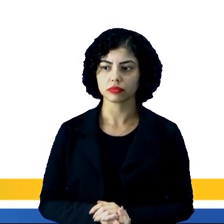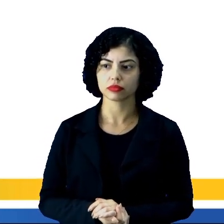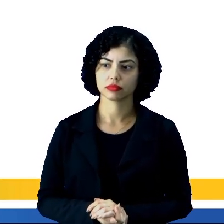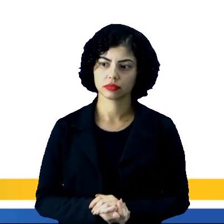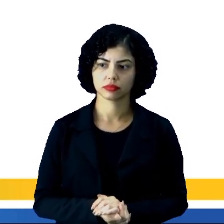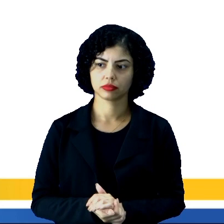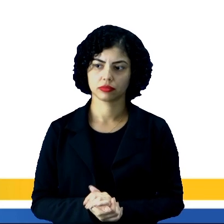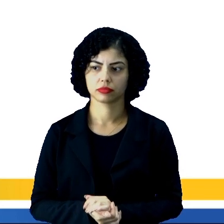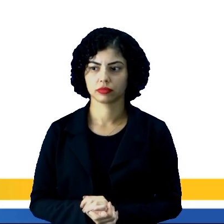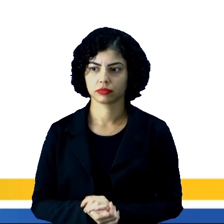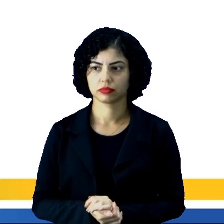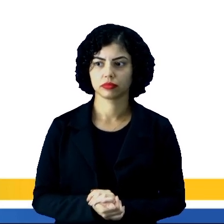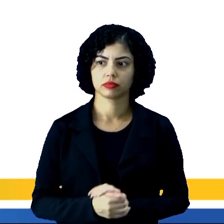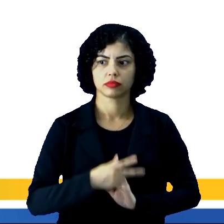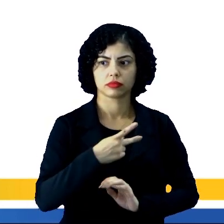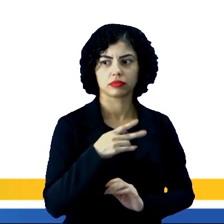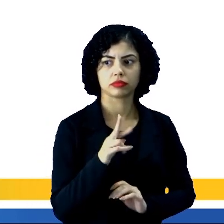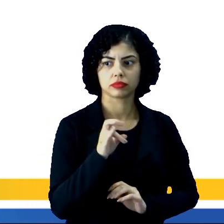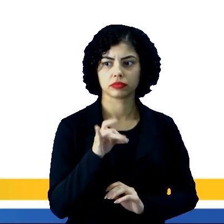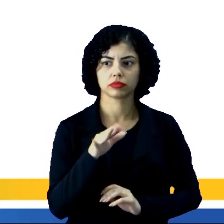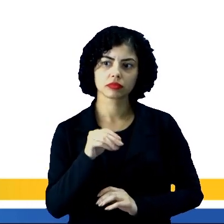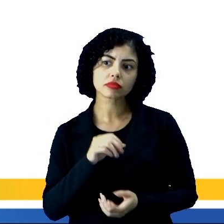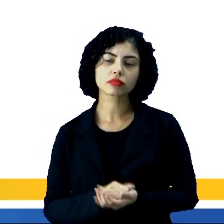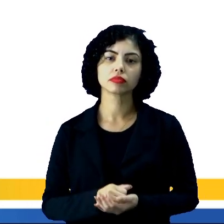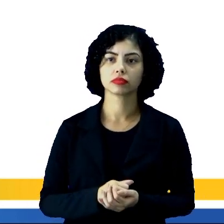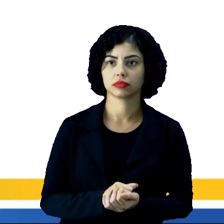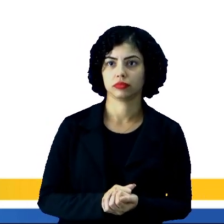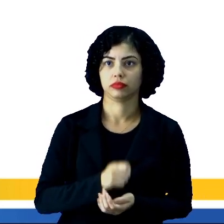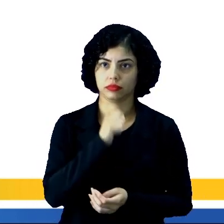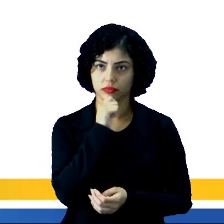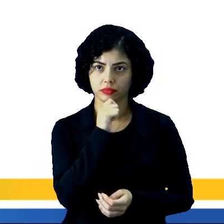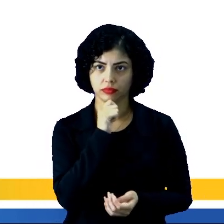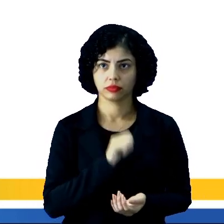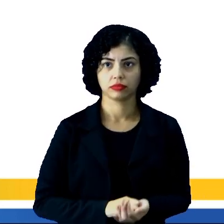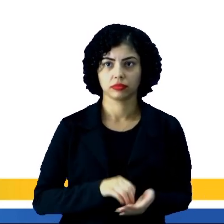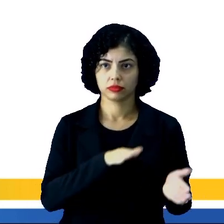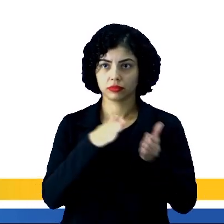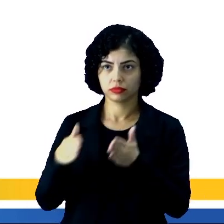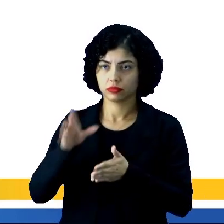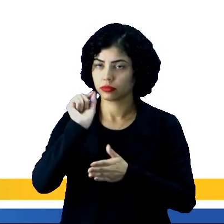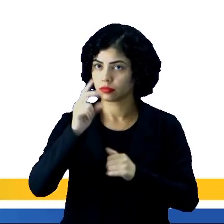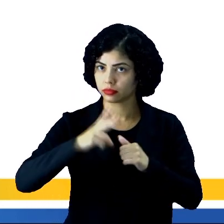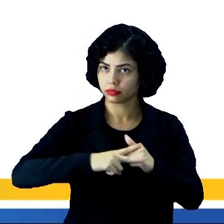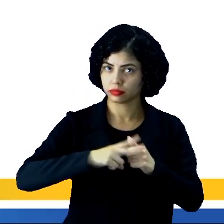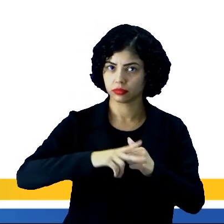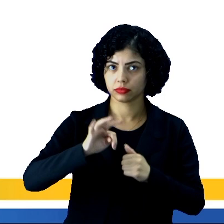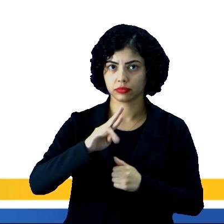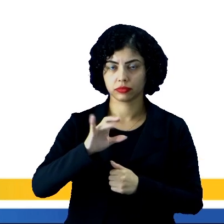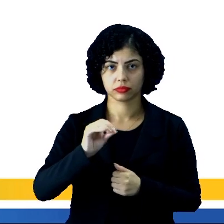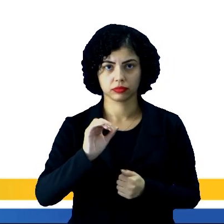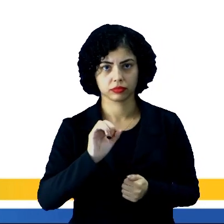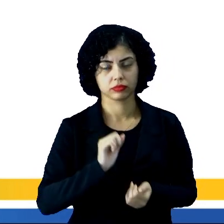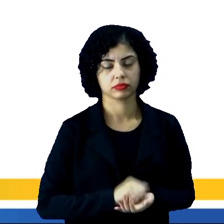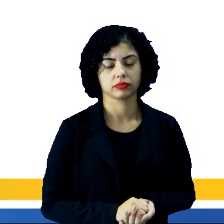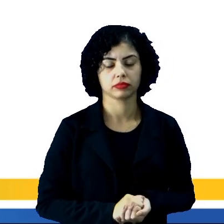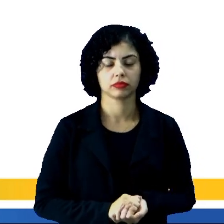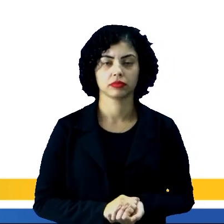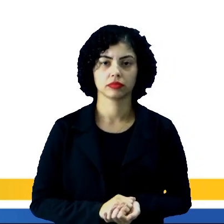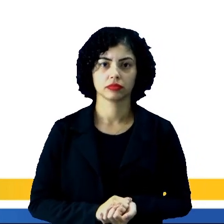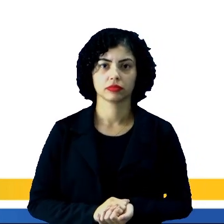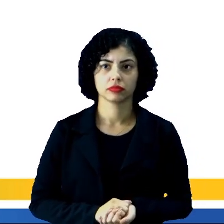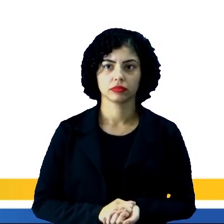então né Aí chegamos ao predicado né Para a gente vendermos aí tivemos que entender essa parte que é que a verba transitivo intransitivo né